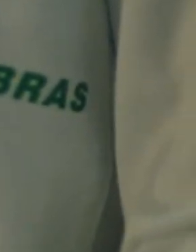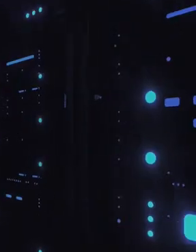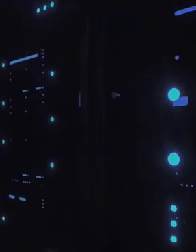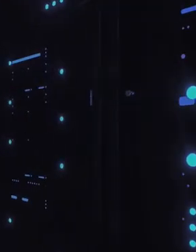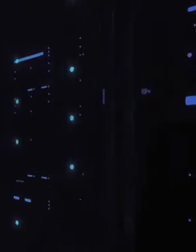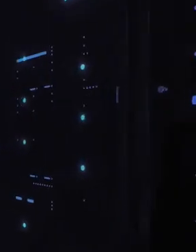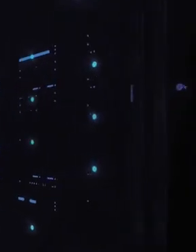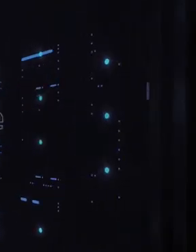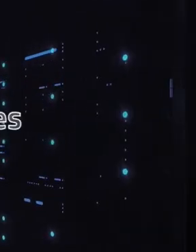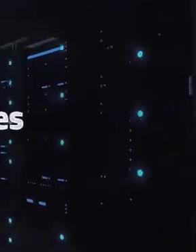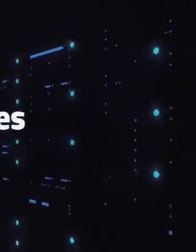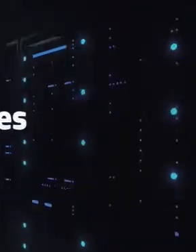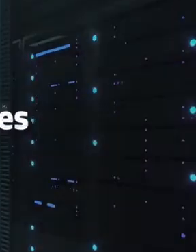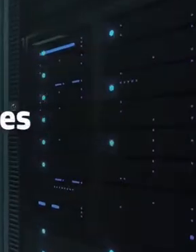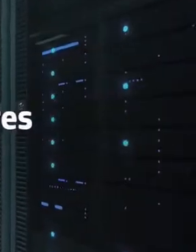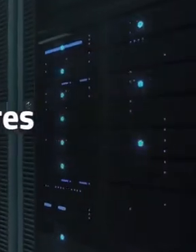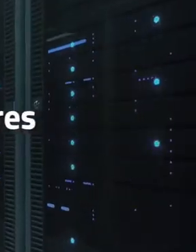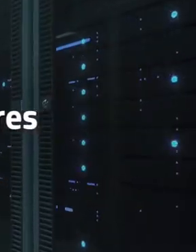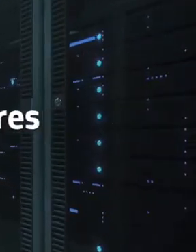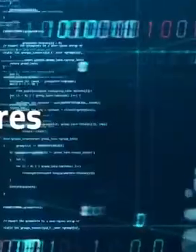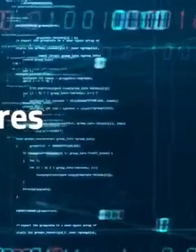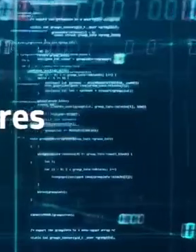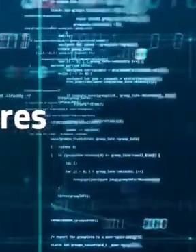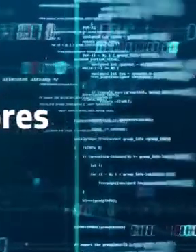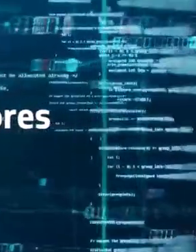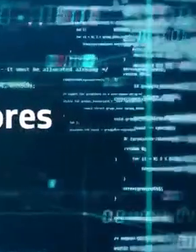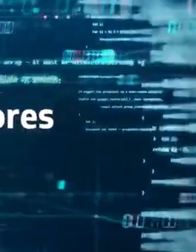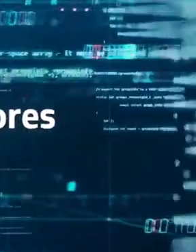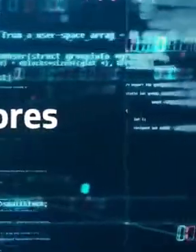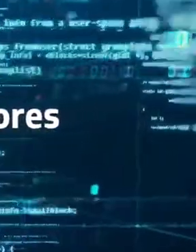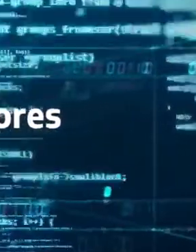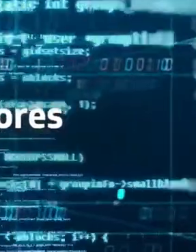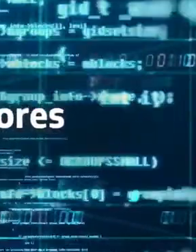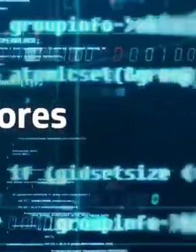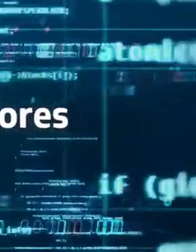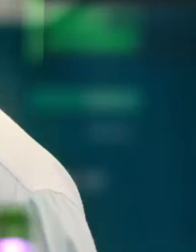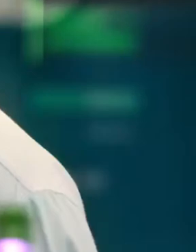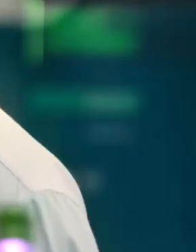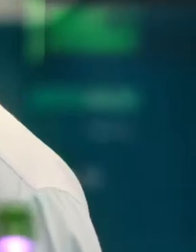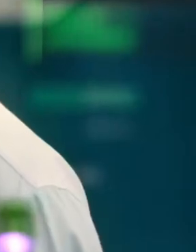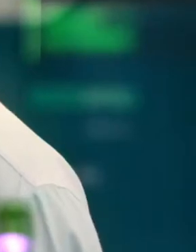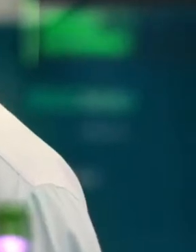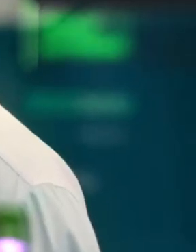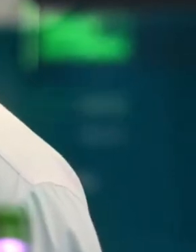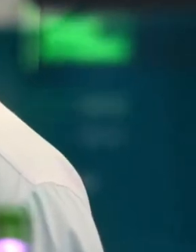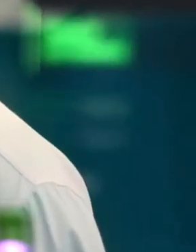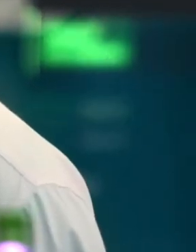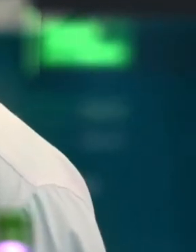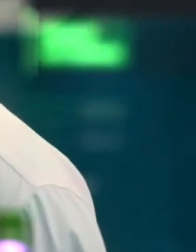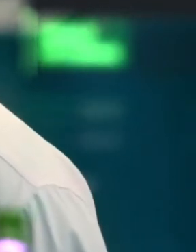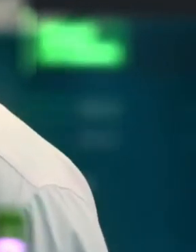tratamento. Redirecionamos a capacidade de processamento de 2 supercomputadores para